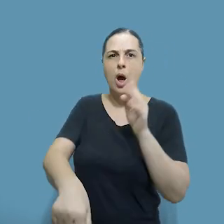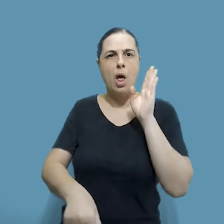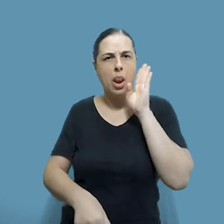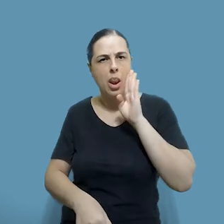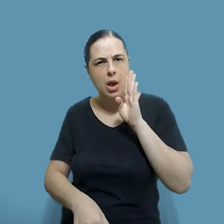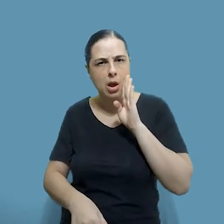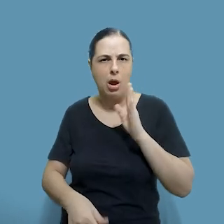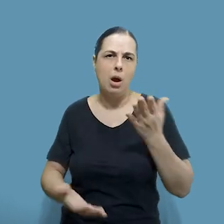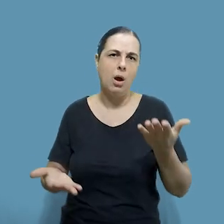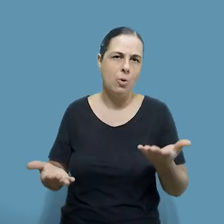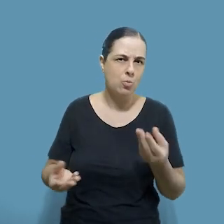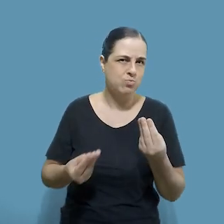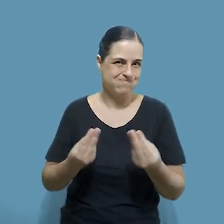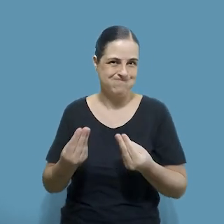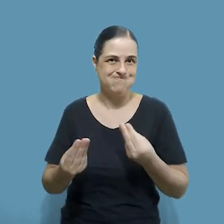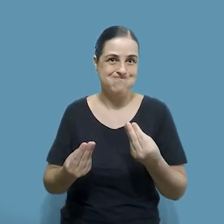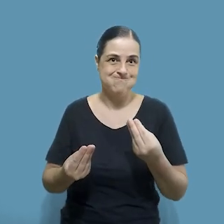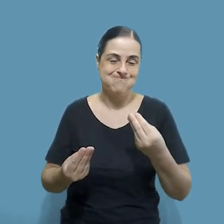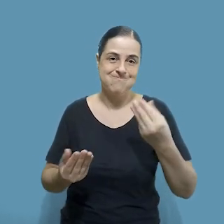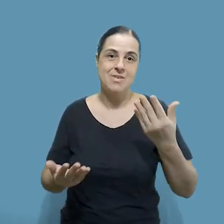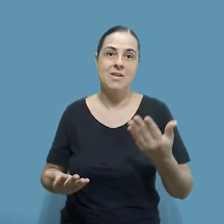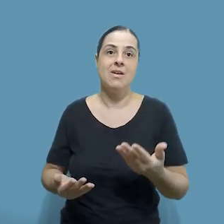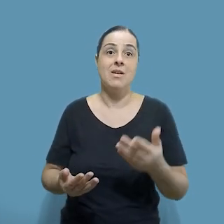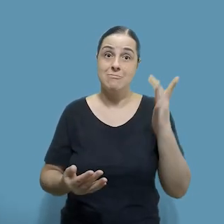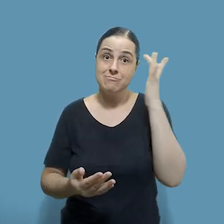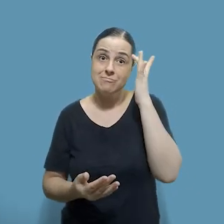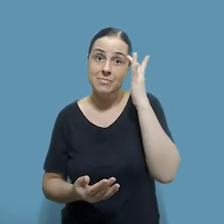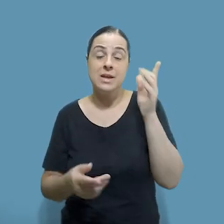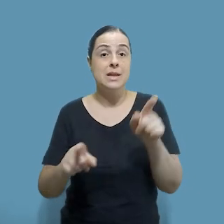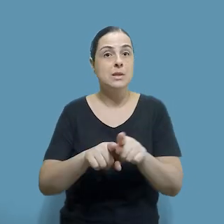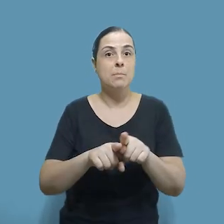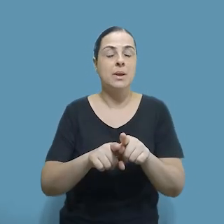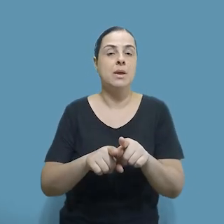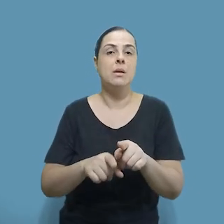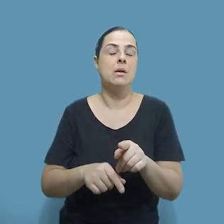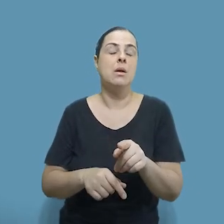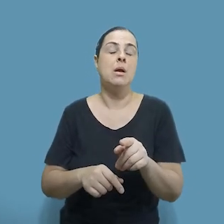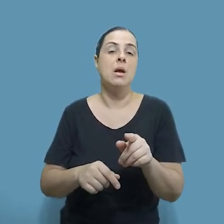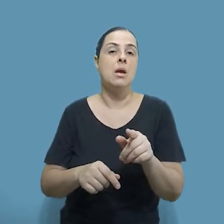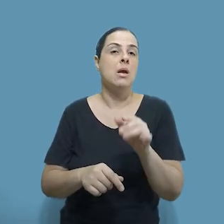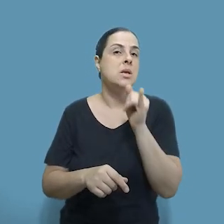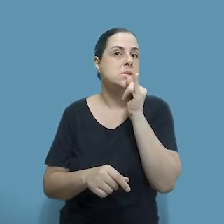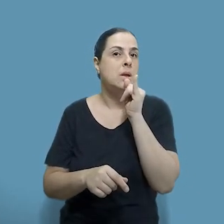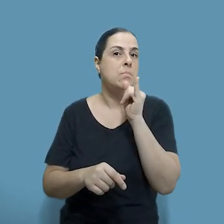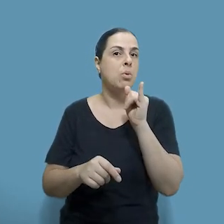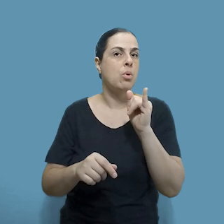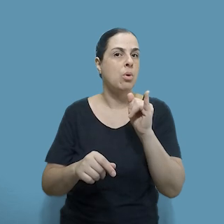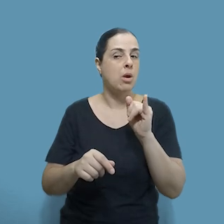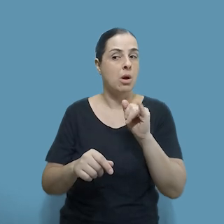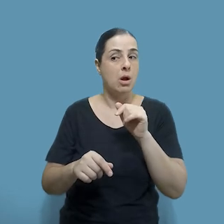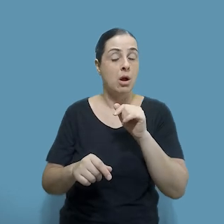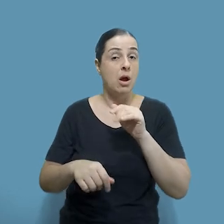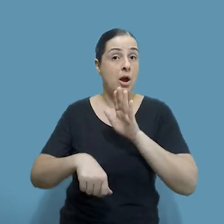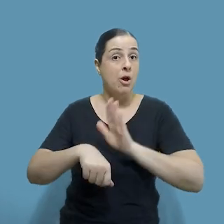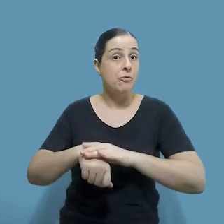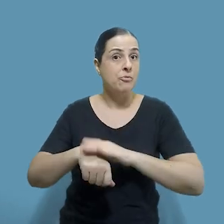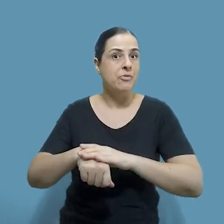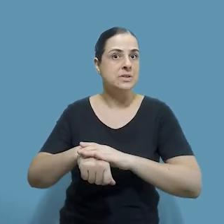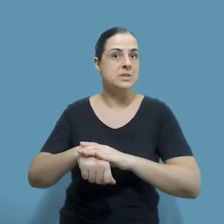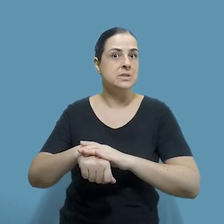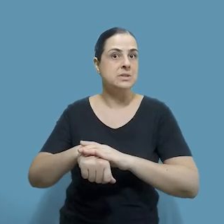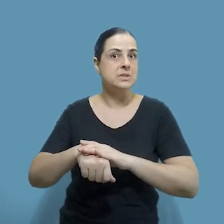atitudes assim, eu vou fazer um evento, esse evento tem acessibilidade? Como é que as pessoas vão